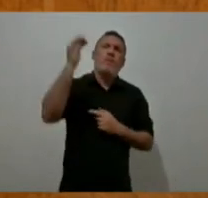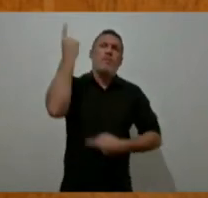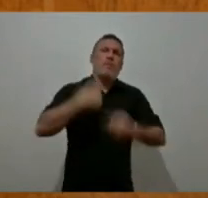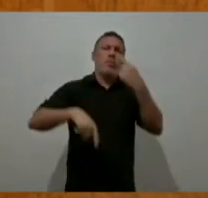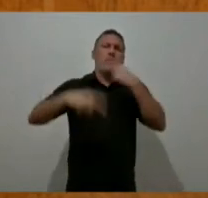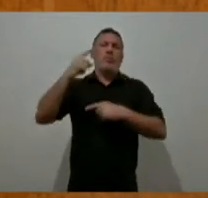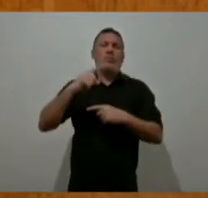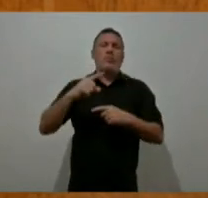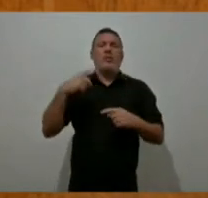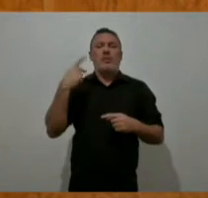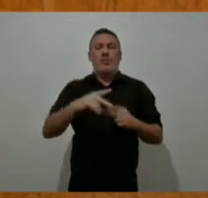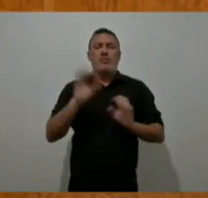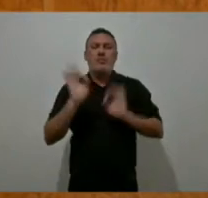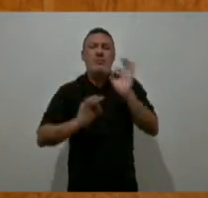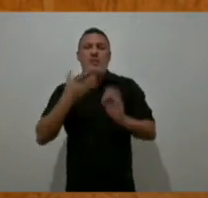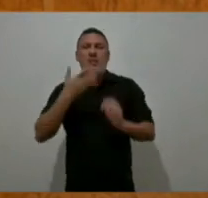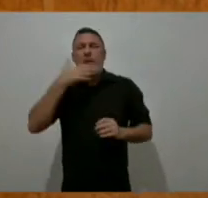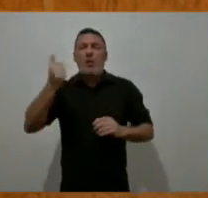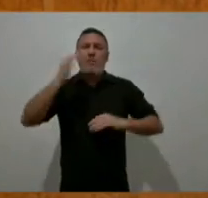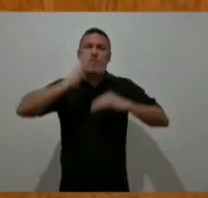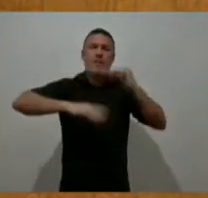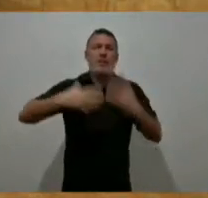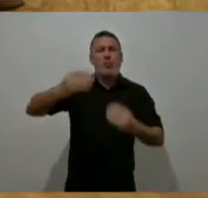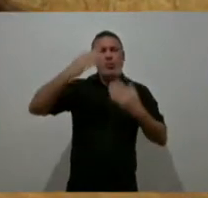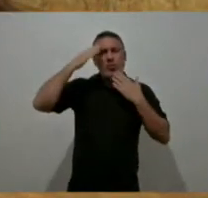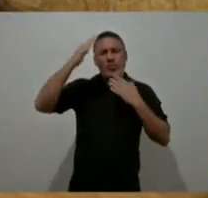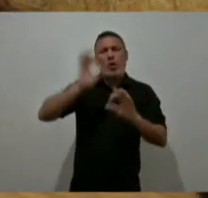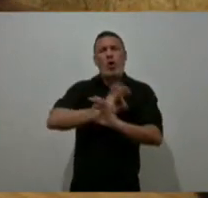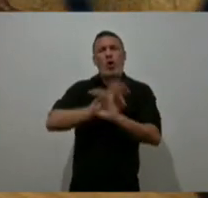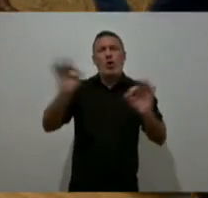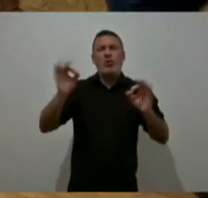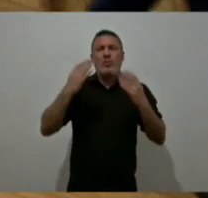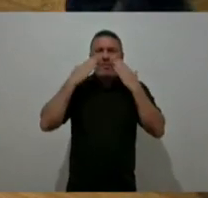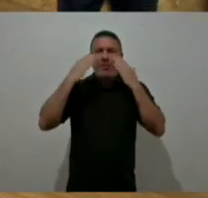Muito obrigado, um excelente evento para todos nós.